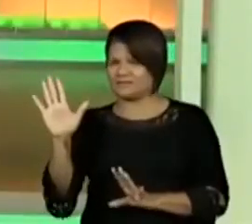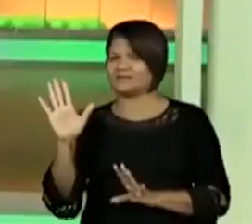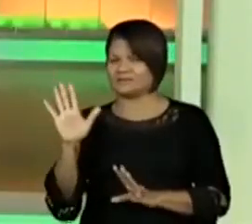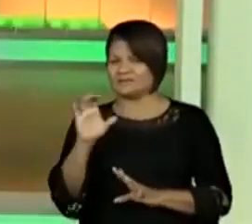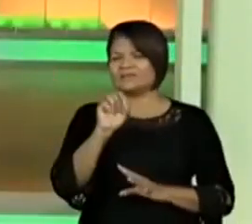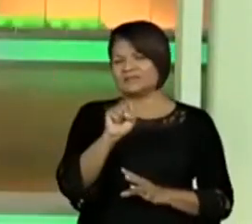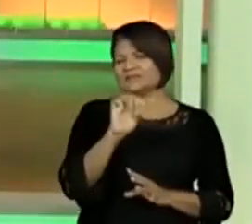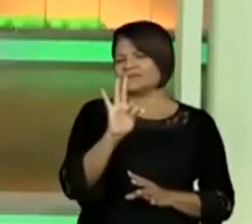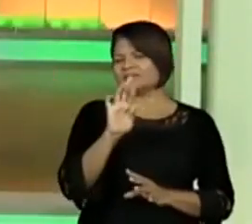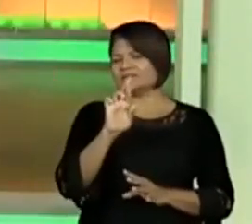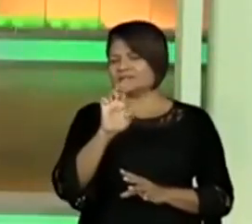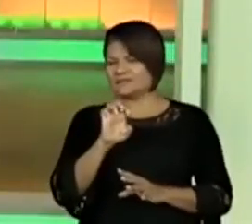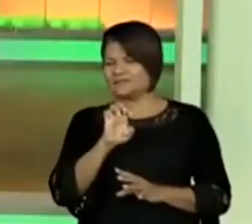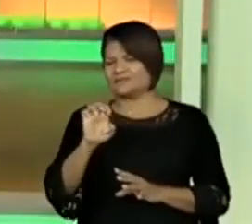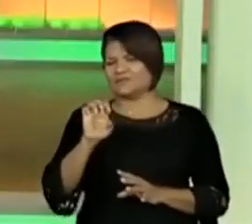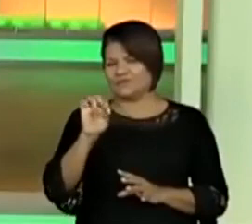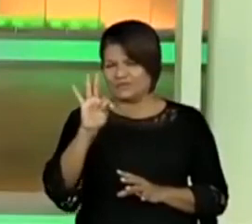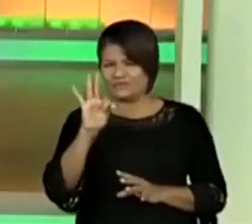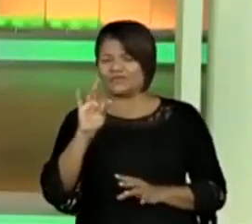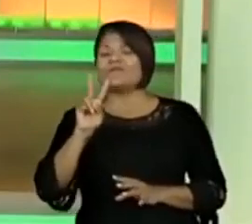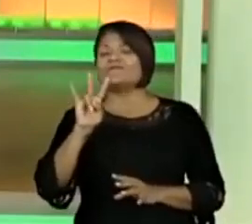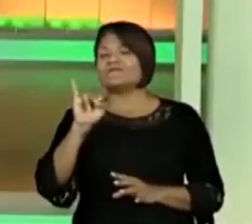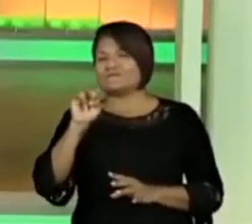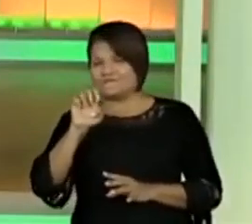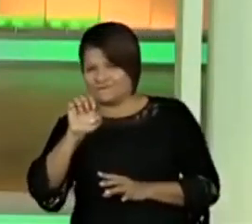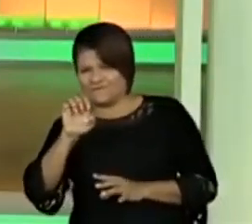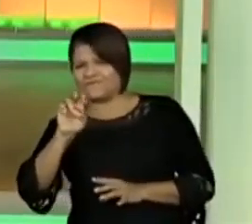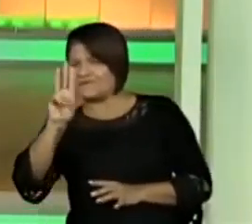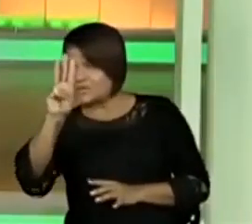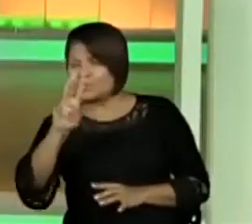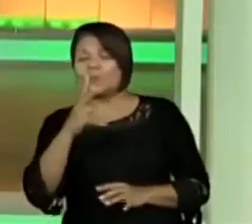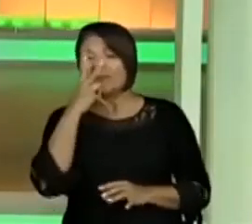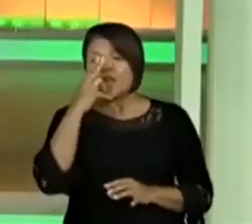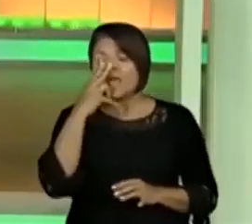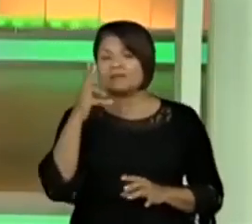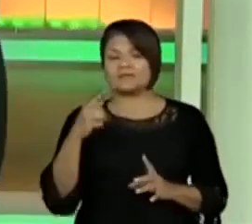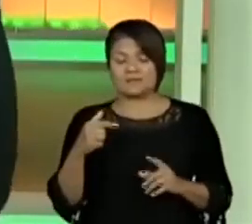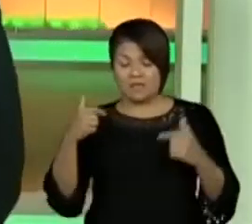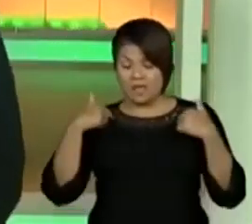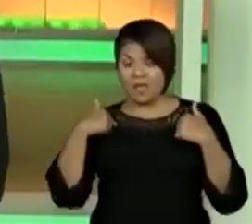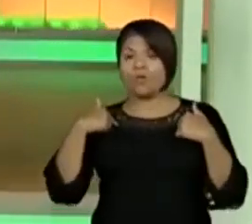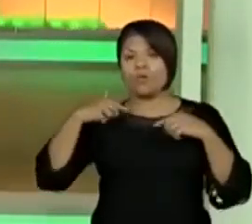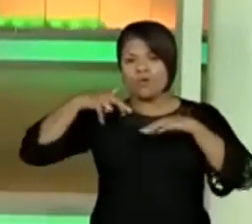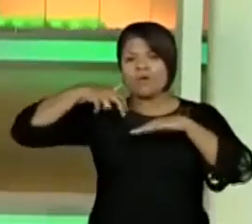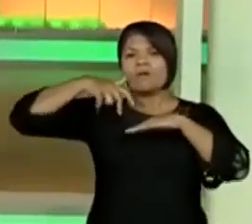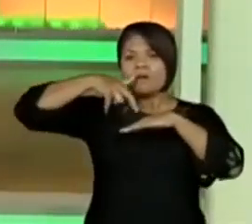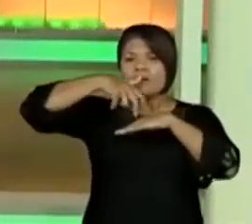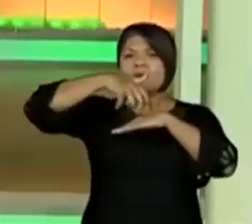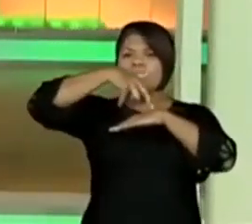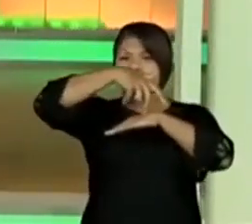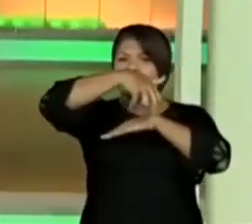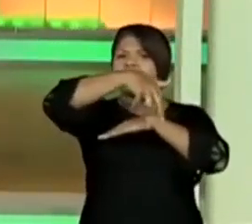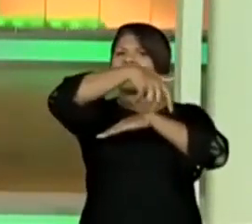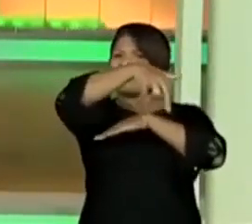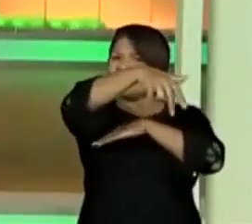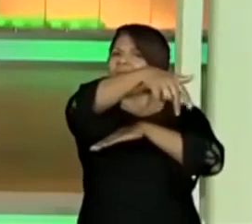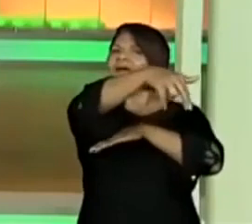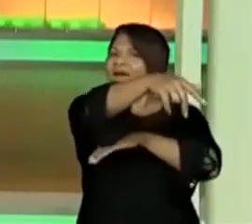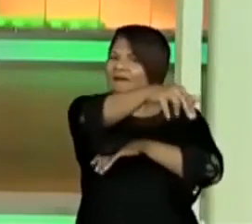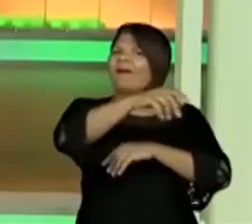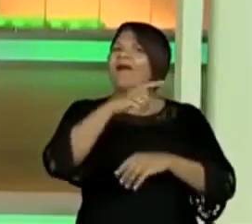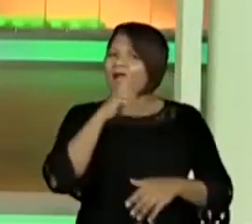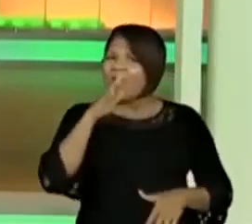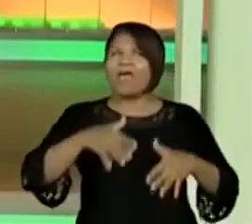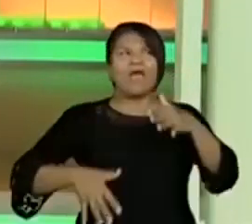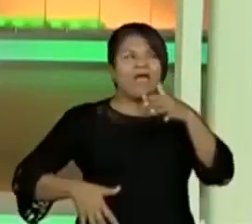gente percorrer o espaço como se a gente estivesse fazendo a própria caminhada dentro do passeio, certo?